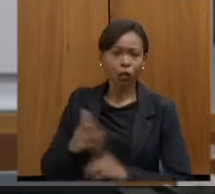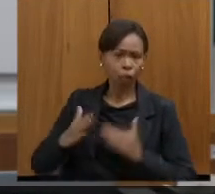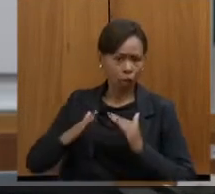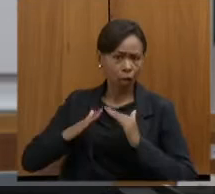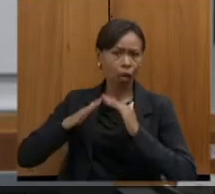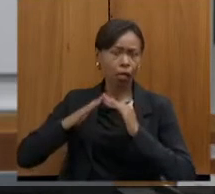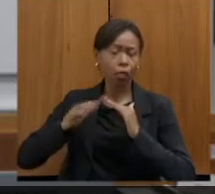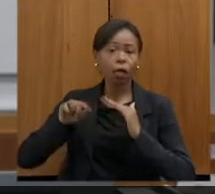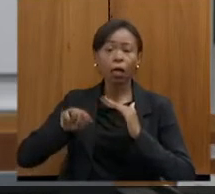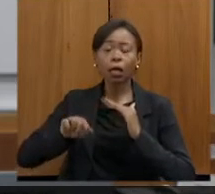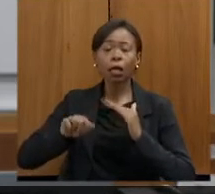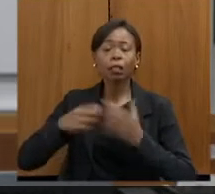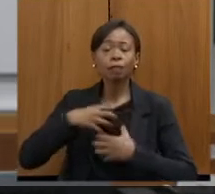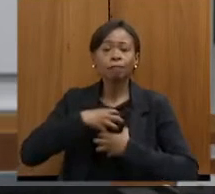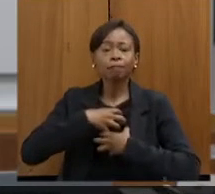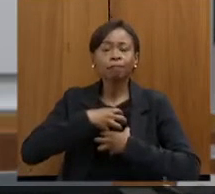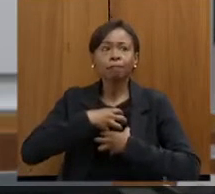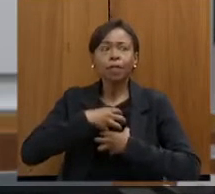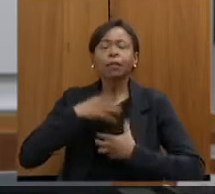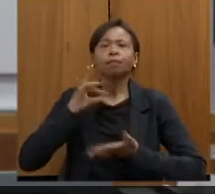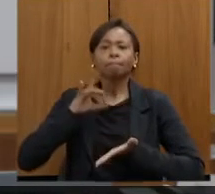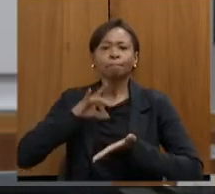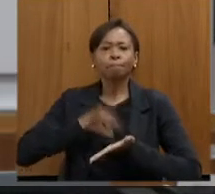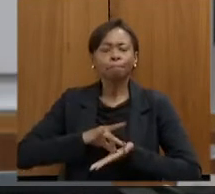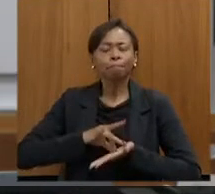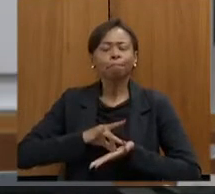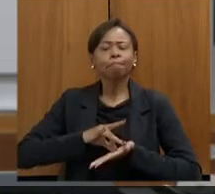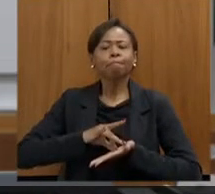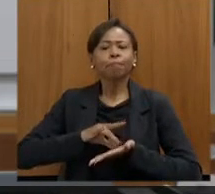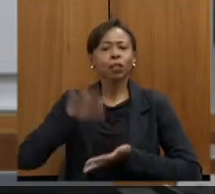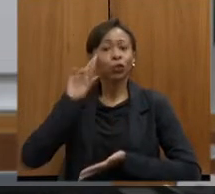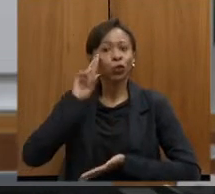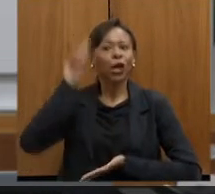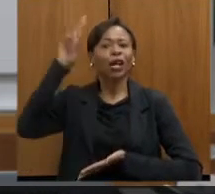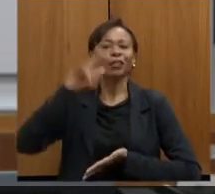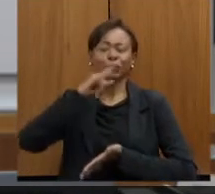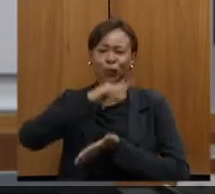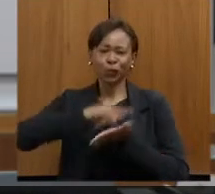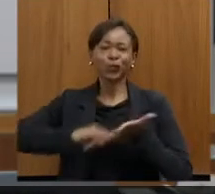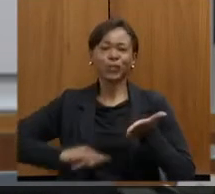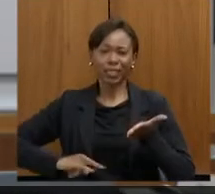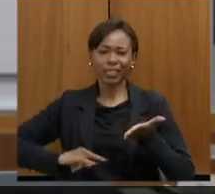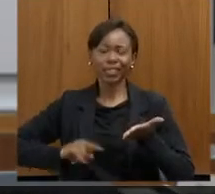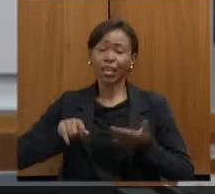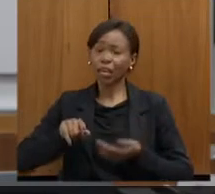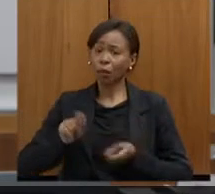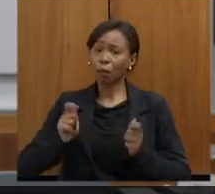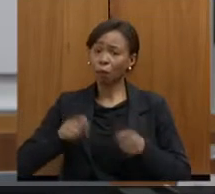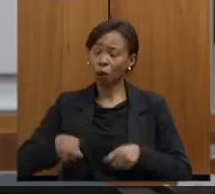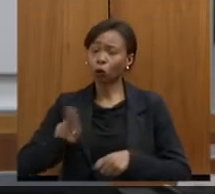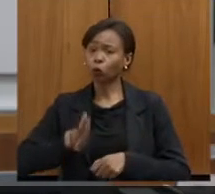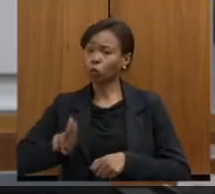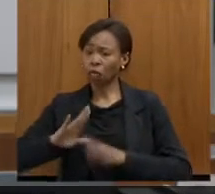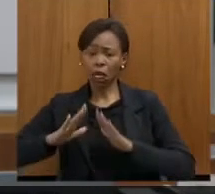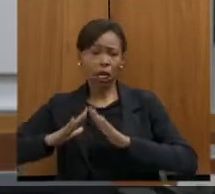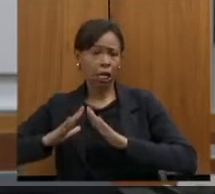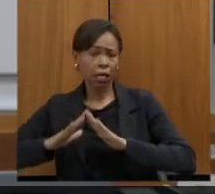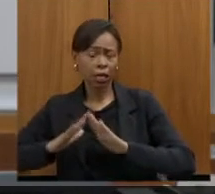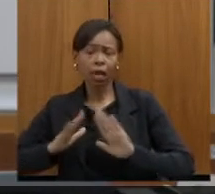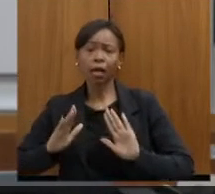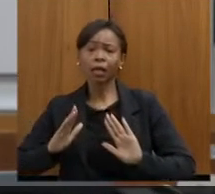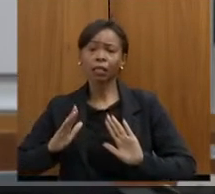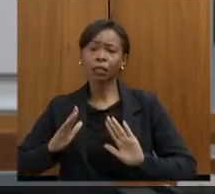se sinta mais legitimado. Primeiramente, a usar o seu imóvel, a usar a cidade, a usar os equipamentos